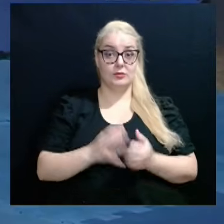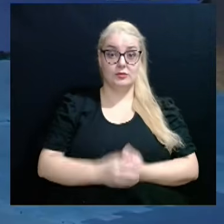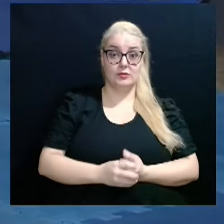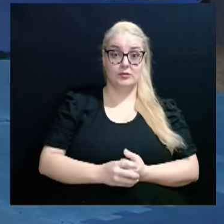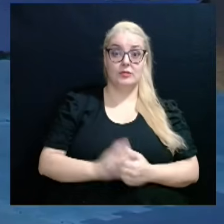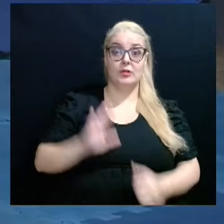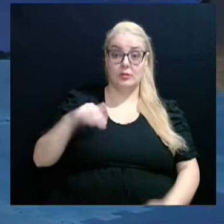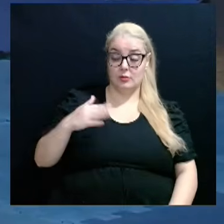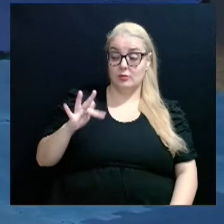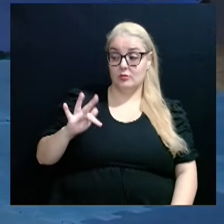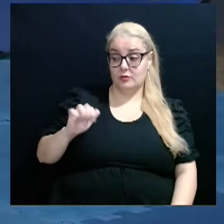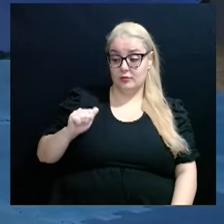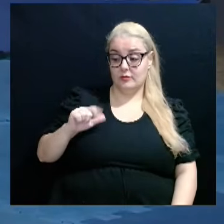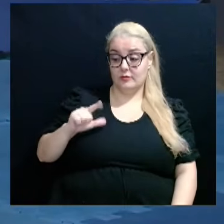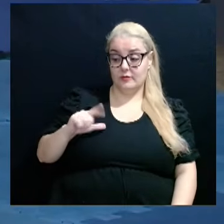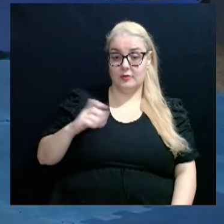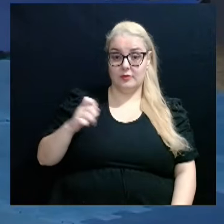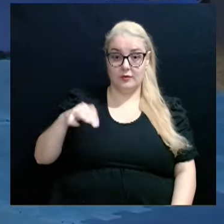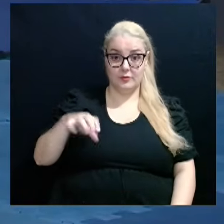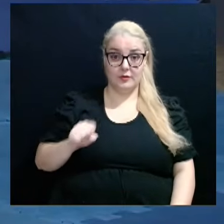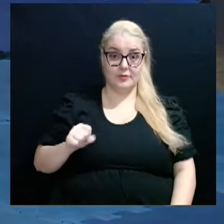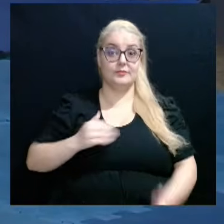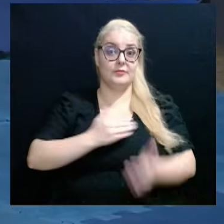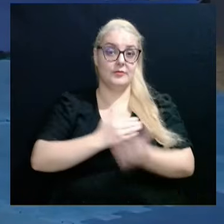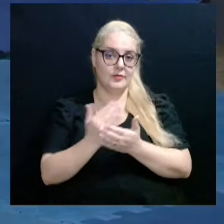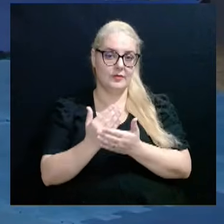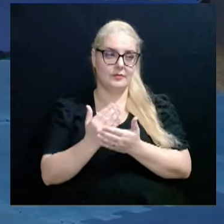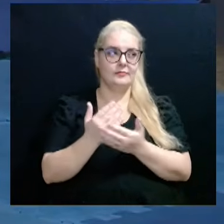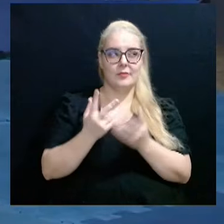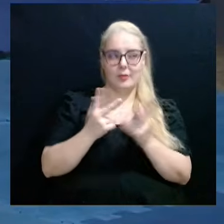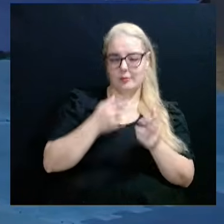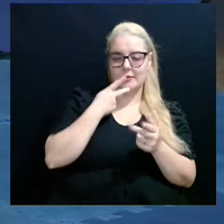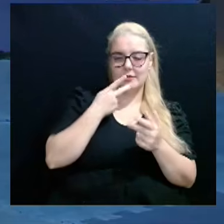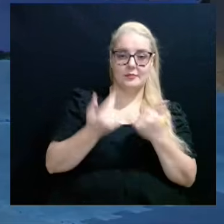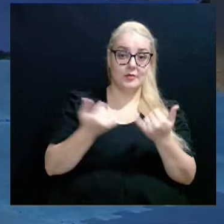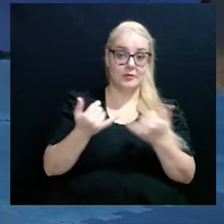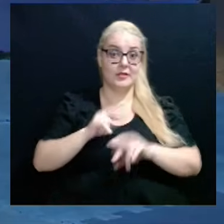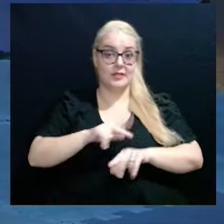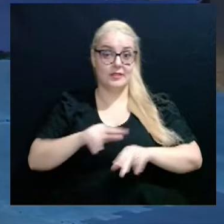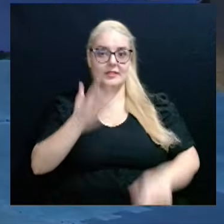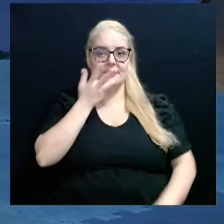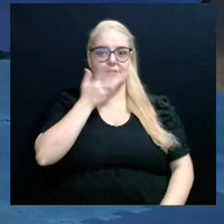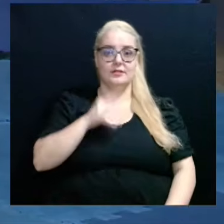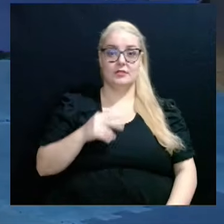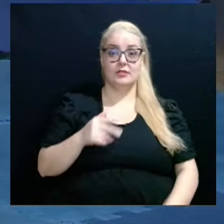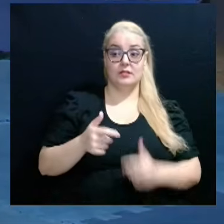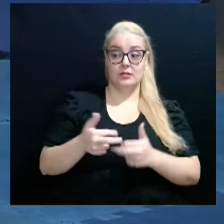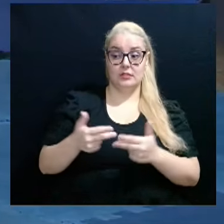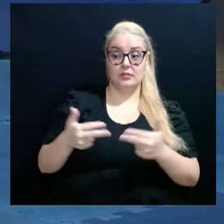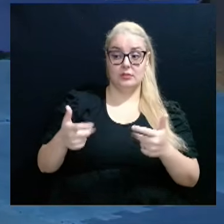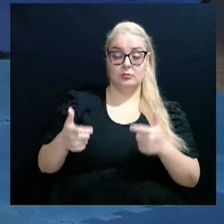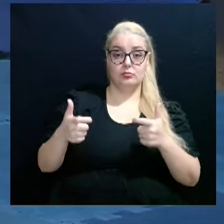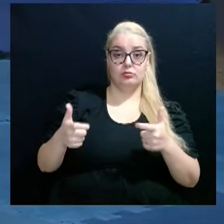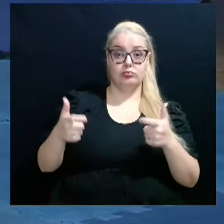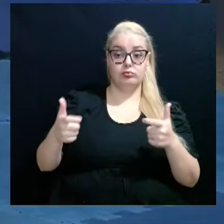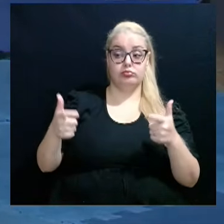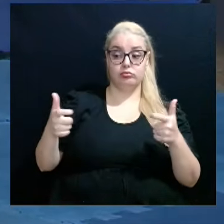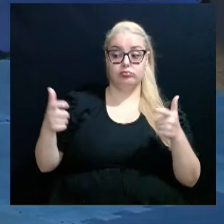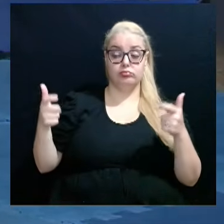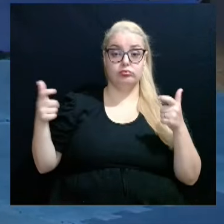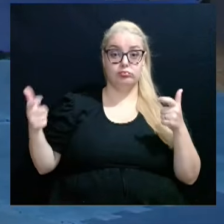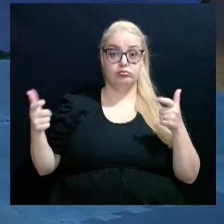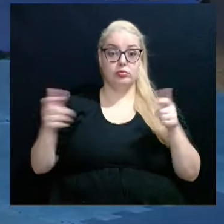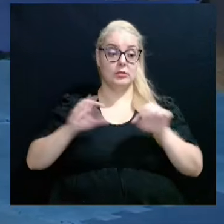começou, como eu disse, foi uma brincadeira com as crianças e aquilo começou a se tornar algo muito grande a ponto de as famílias quererem que os